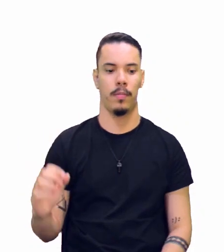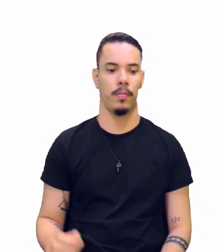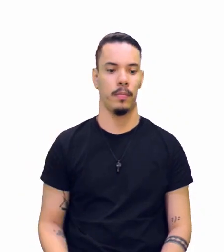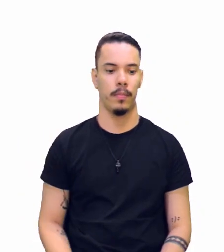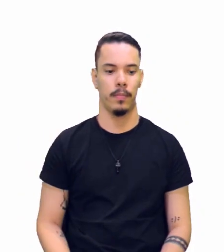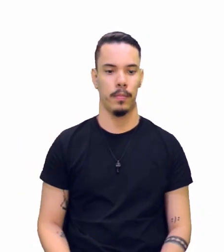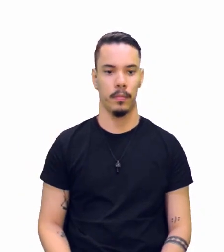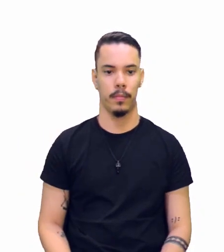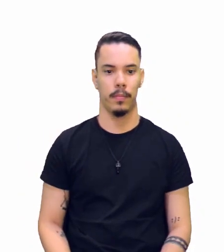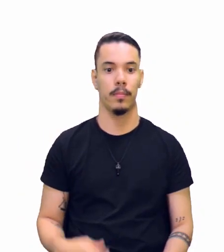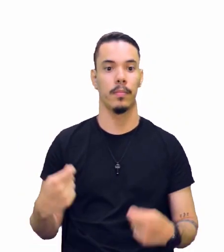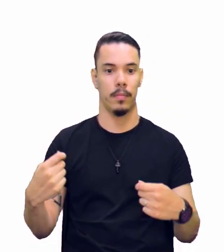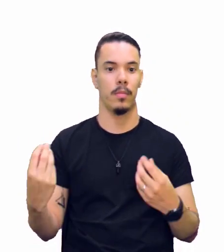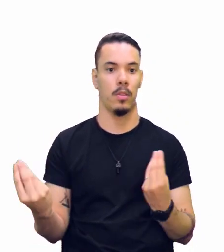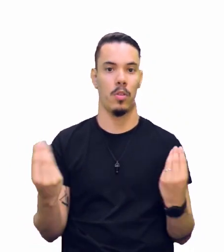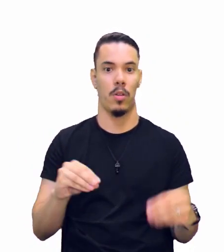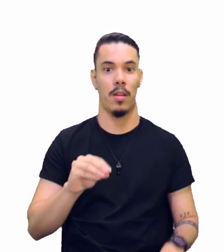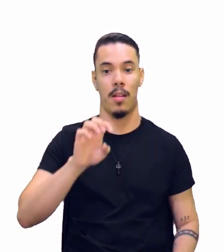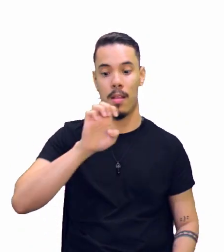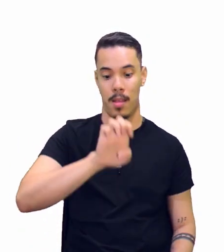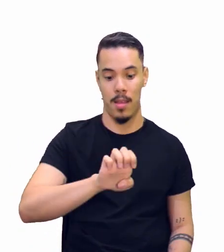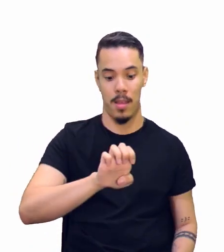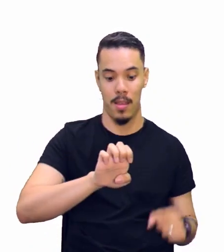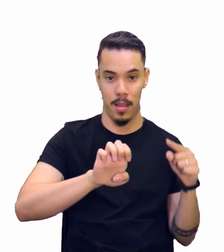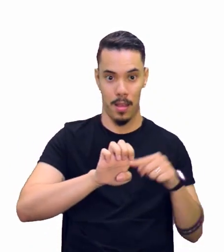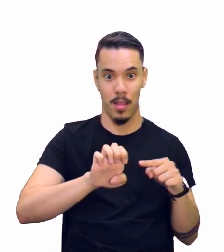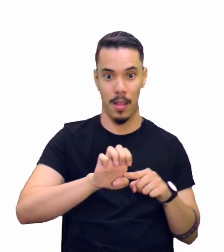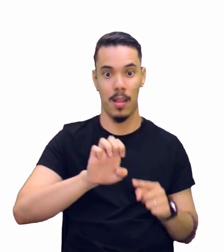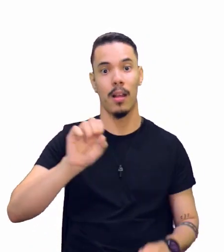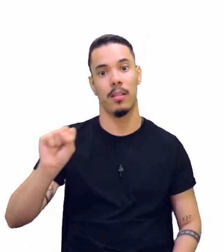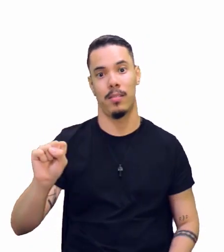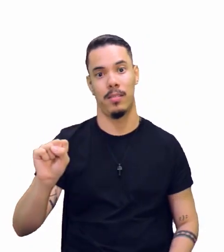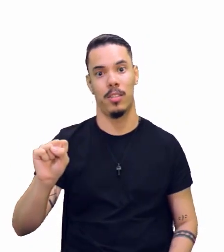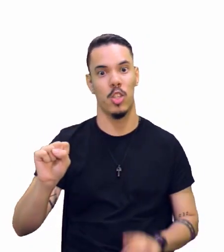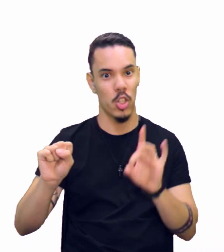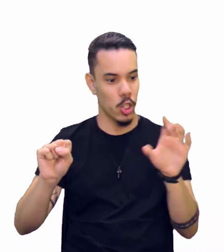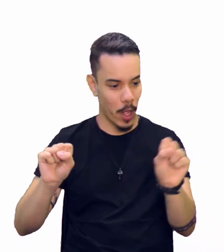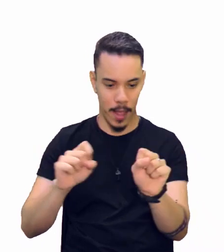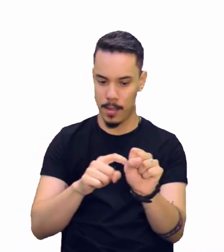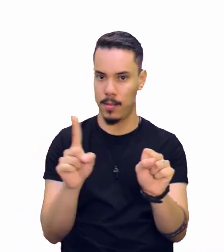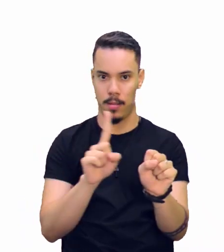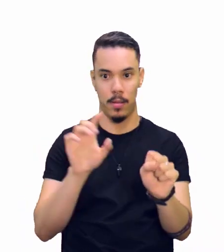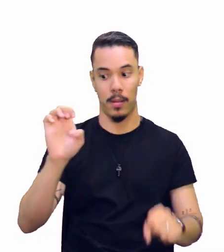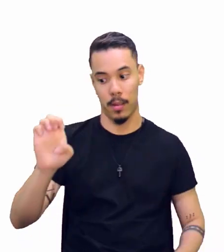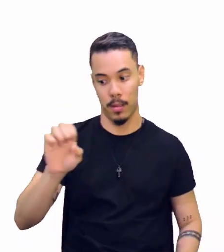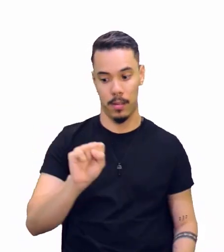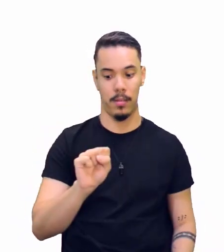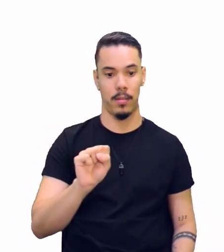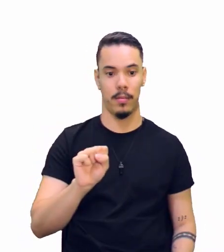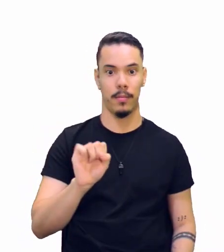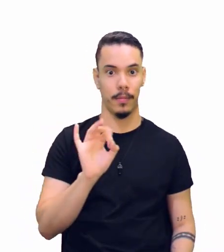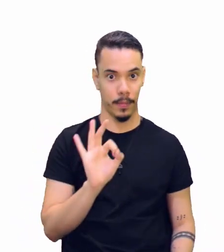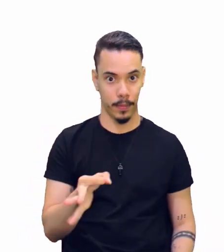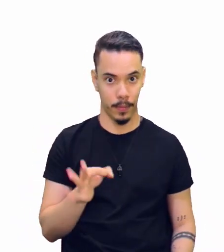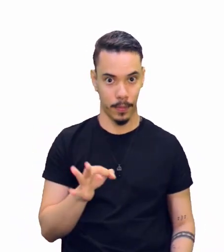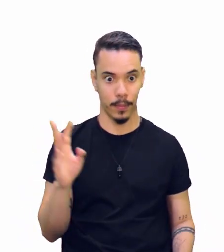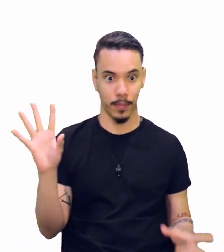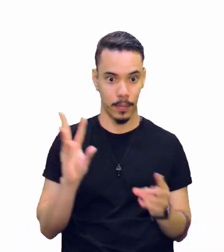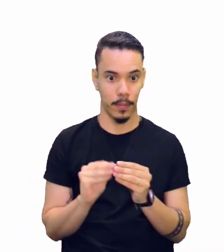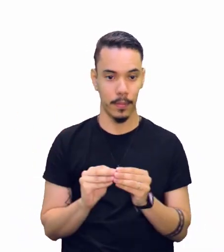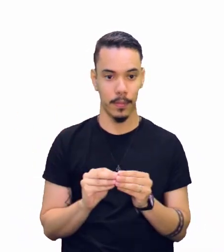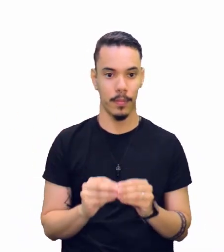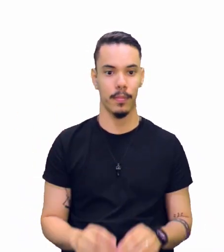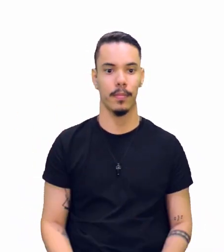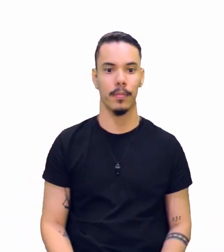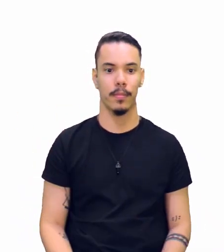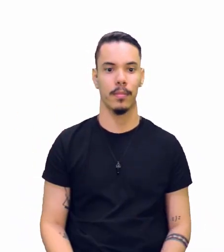que acrescentar o E e depois o S. Não é só S que você vai acrescentar. Até porque faz sentido, né? Se você colocou um S